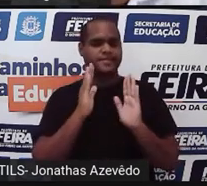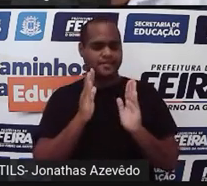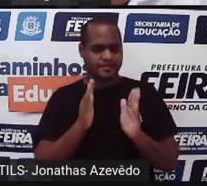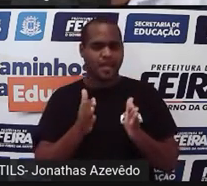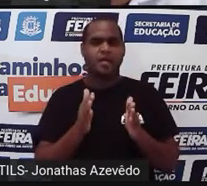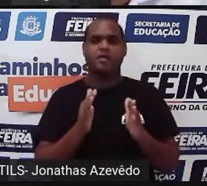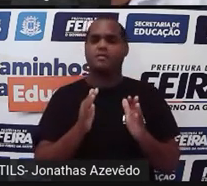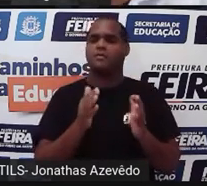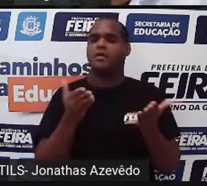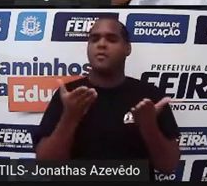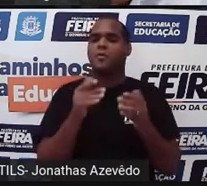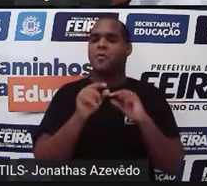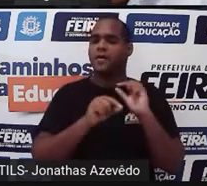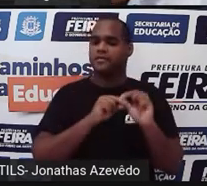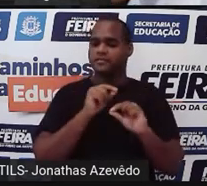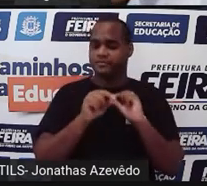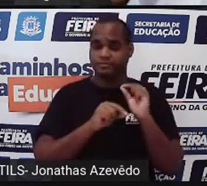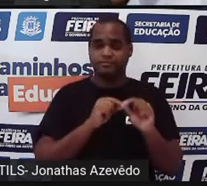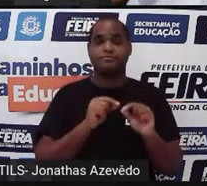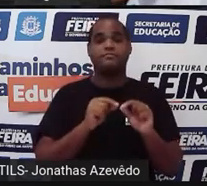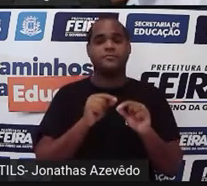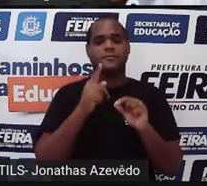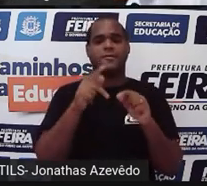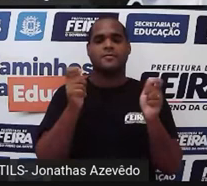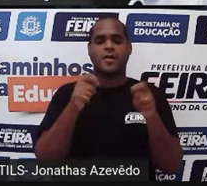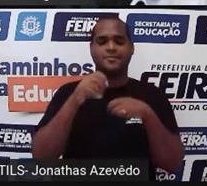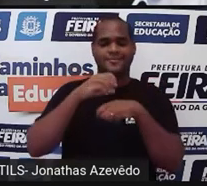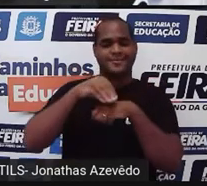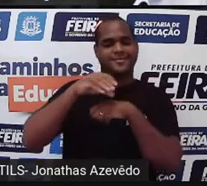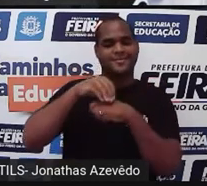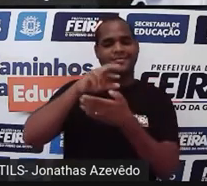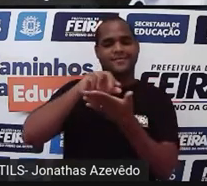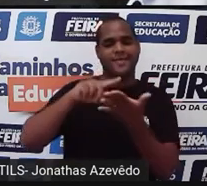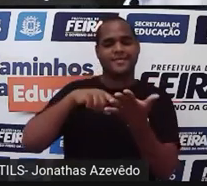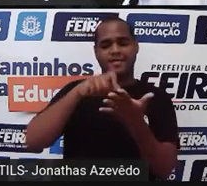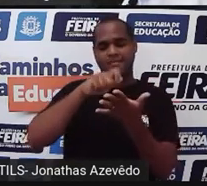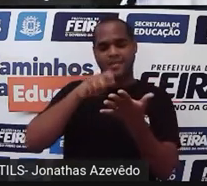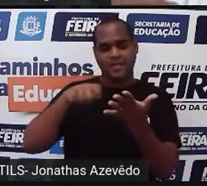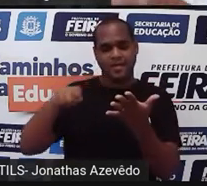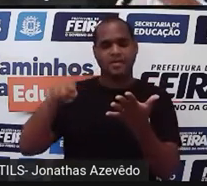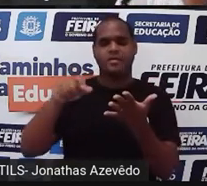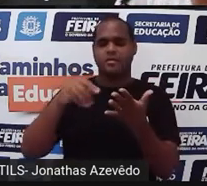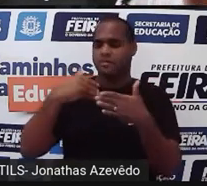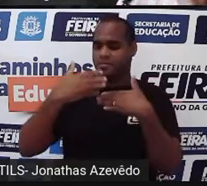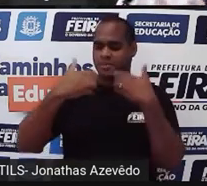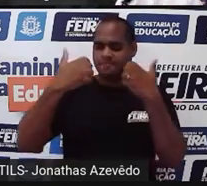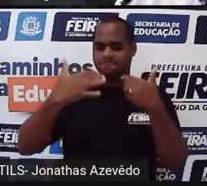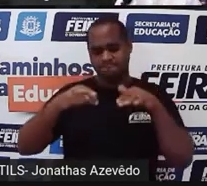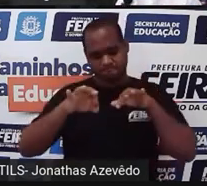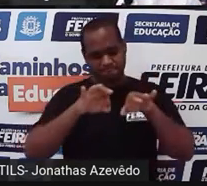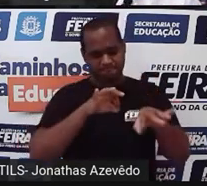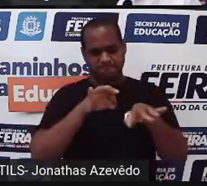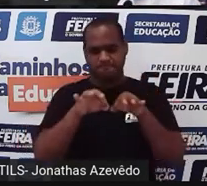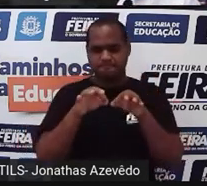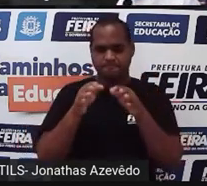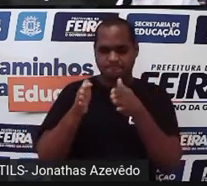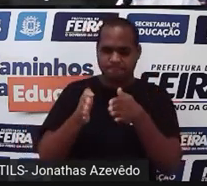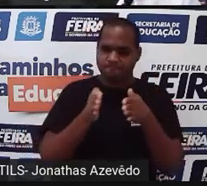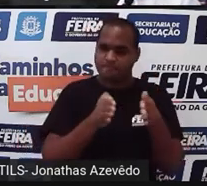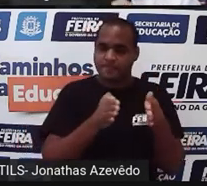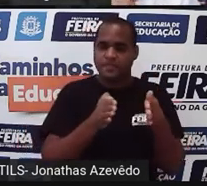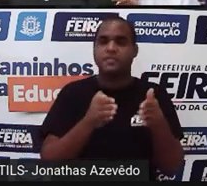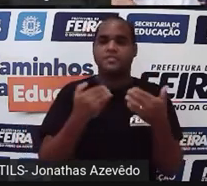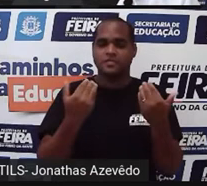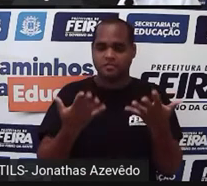o que é que a gente pode fazer? A gente pode pegar aquelas anotações e dar uma organizada.